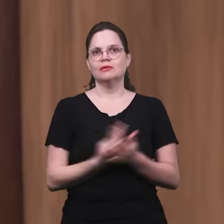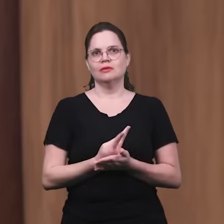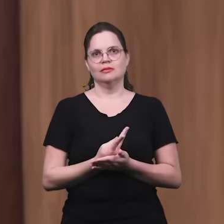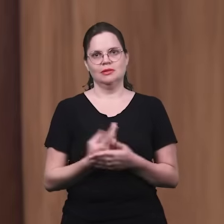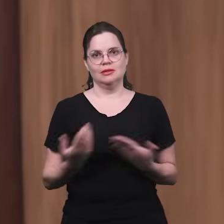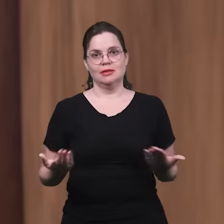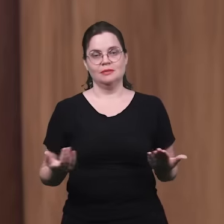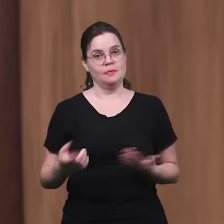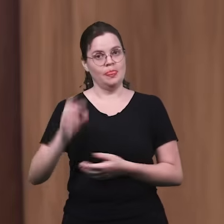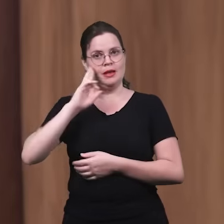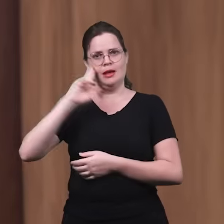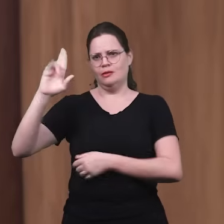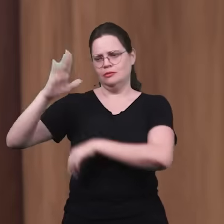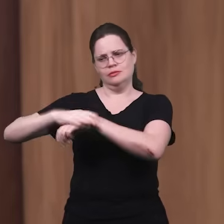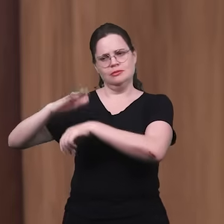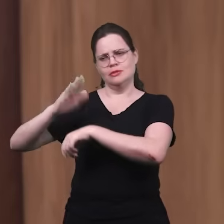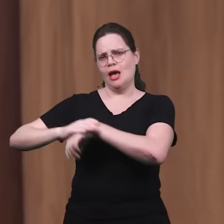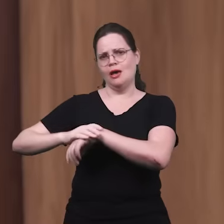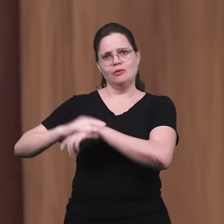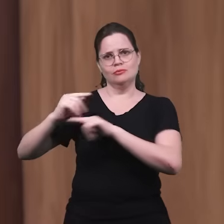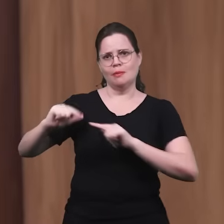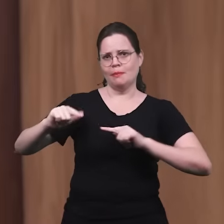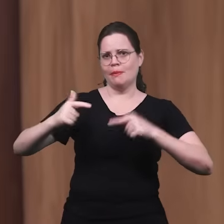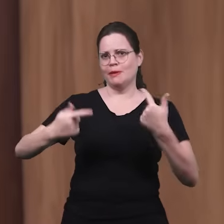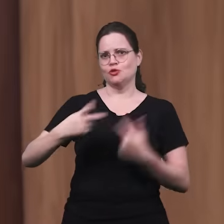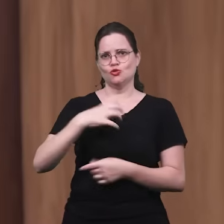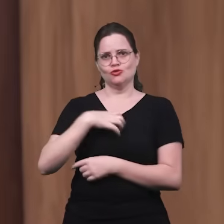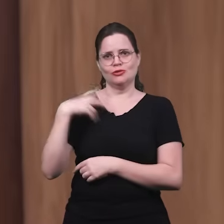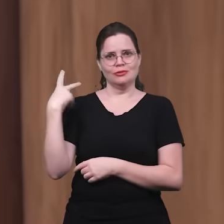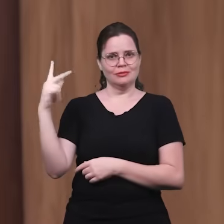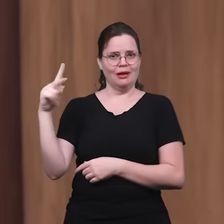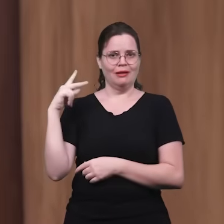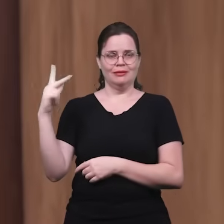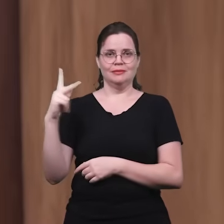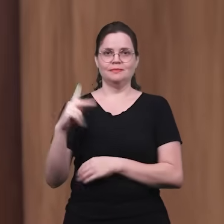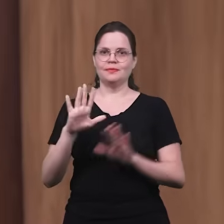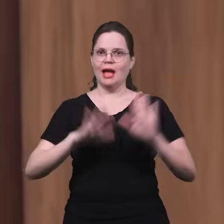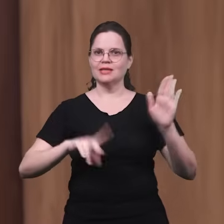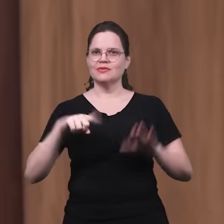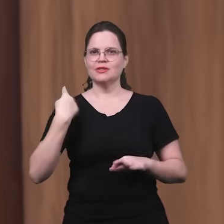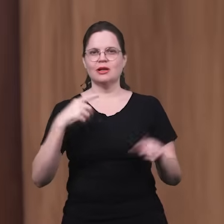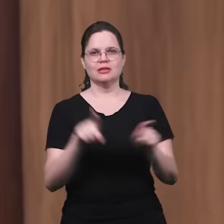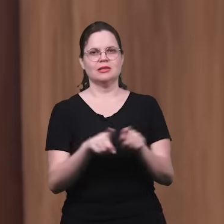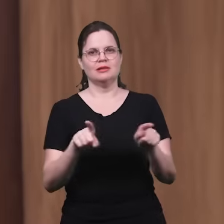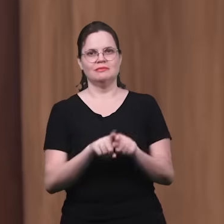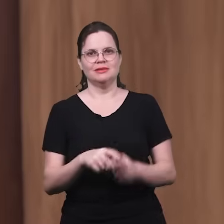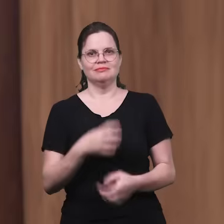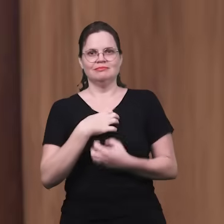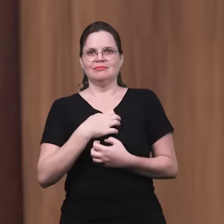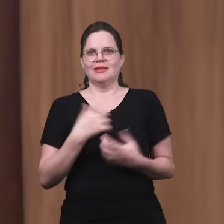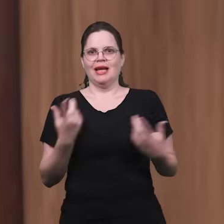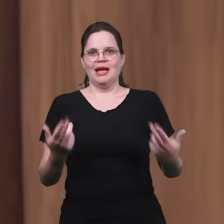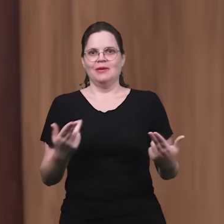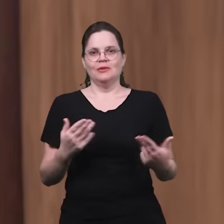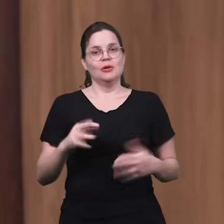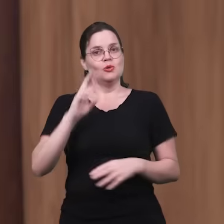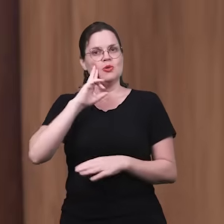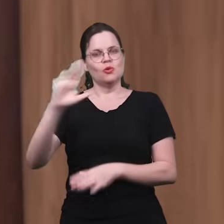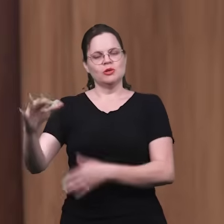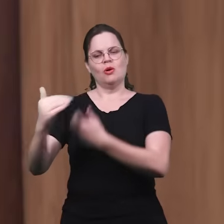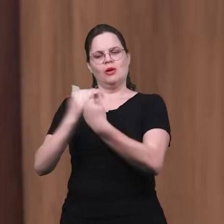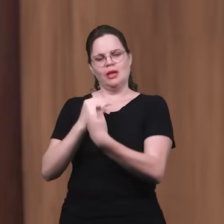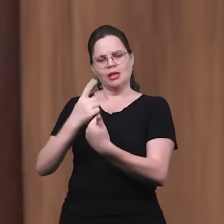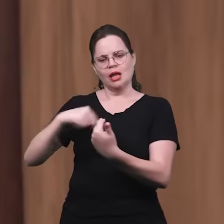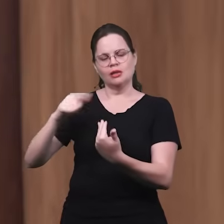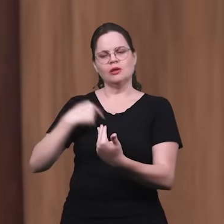O Senhor estava trabalhando do jeito dele. E muitas vezes nós ficamos assim também, né? Temos uma orientação de